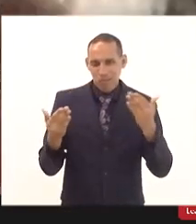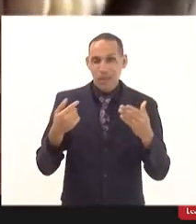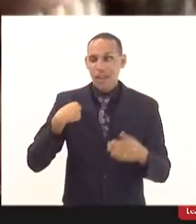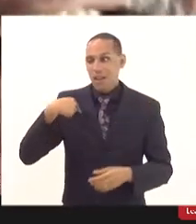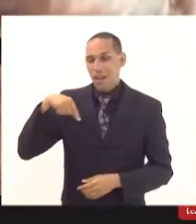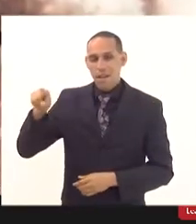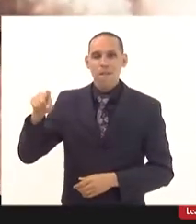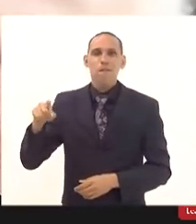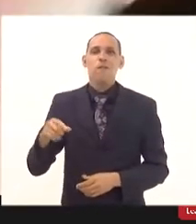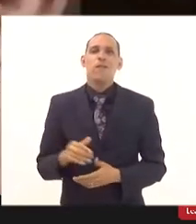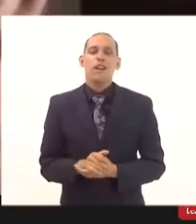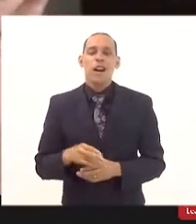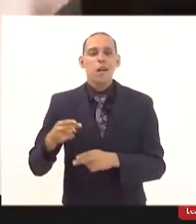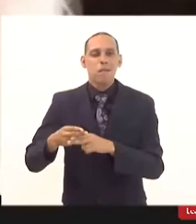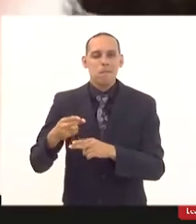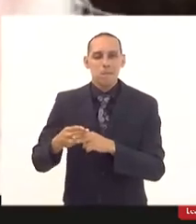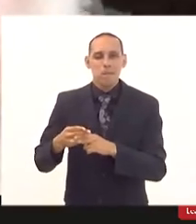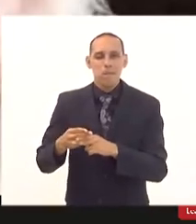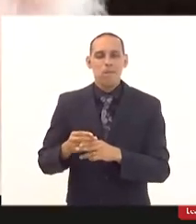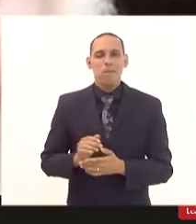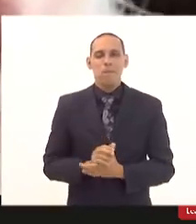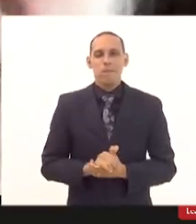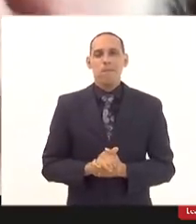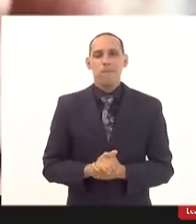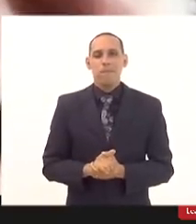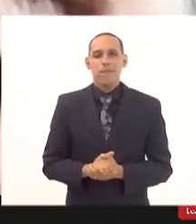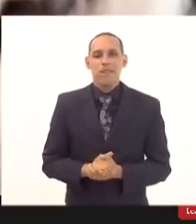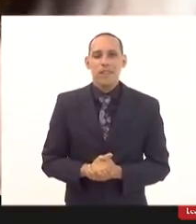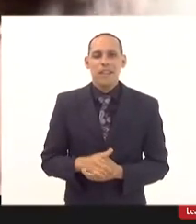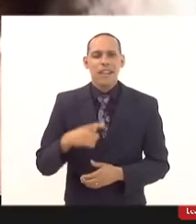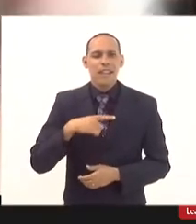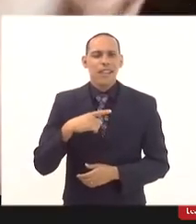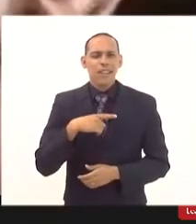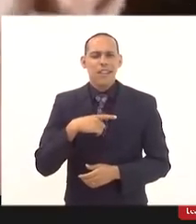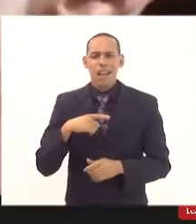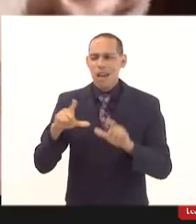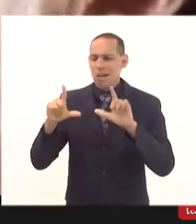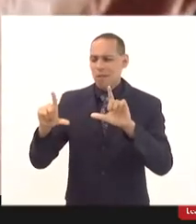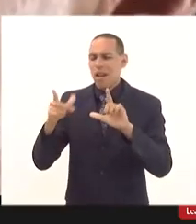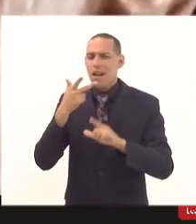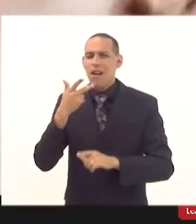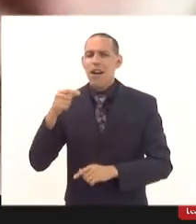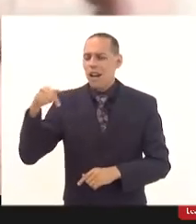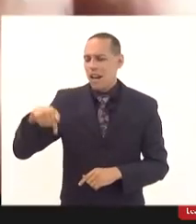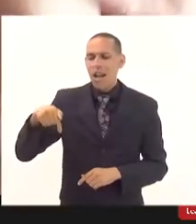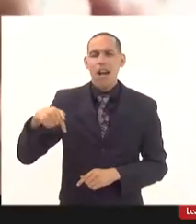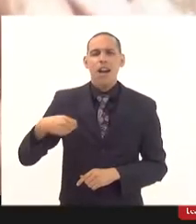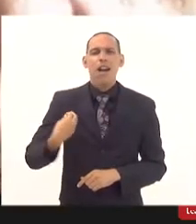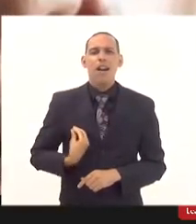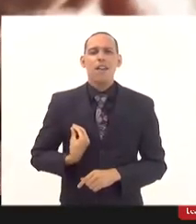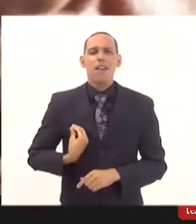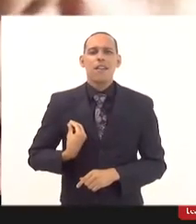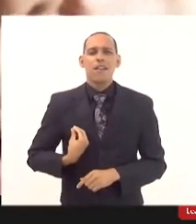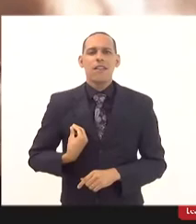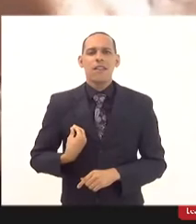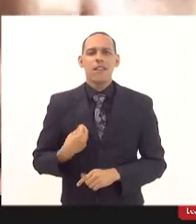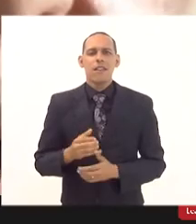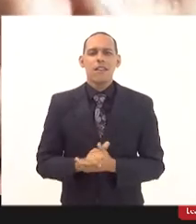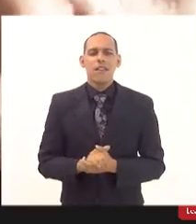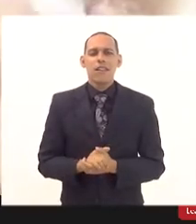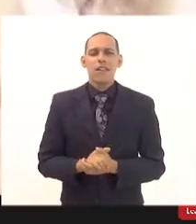Paris que eu encontrei lá numa na porta uma placa dizendo aqui morou Josef de mestre